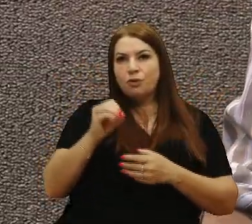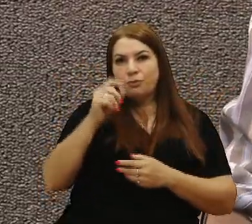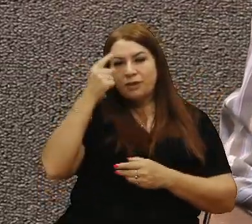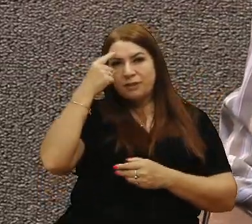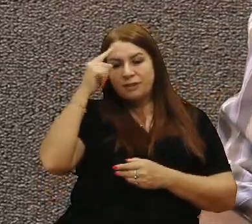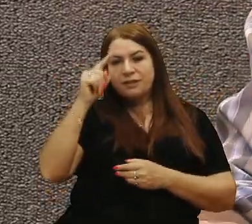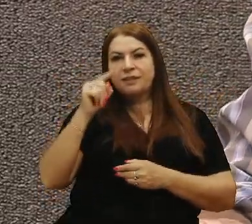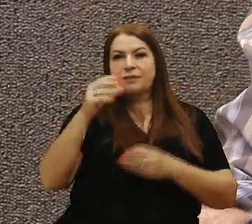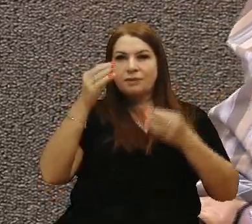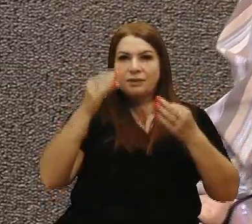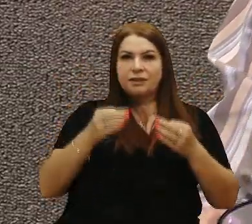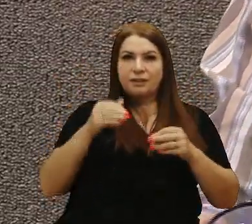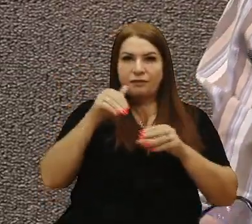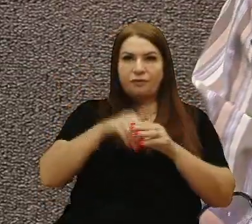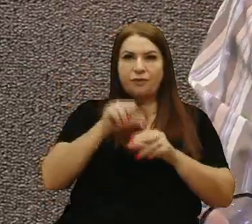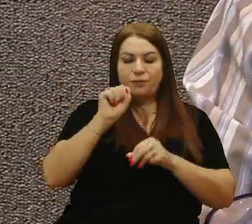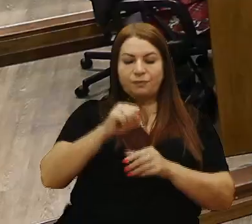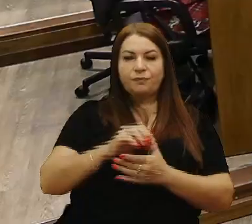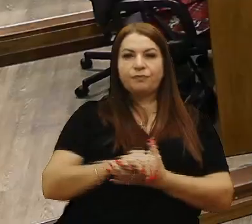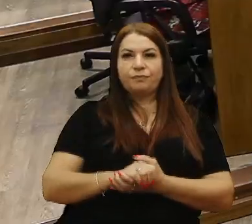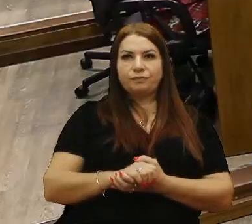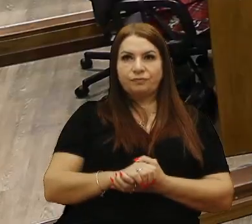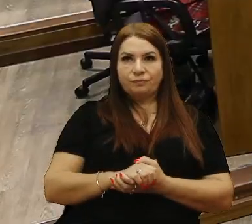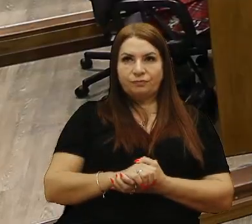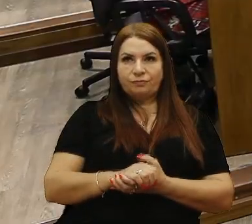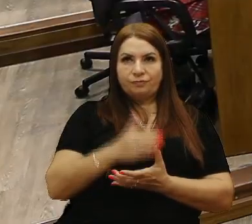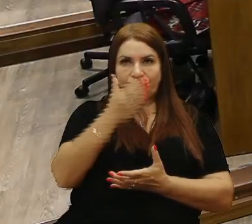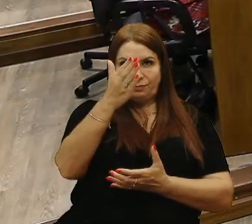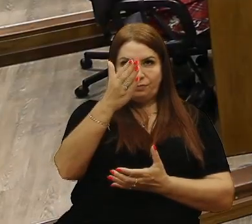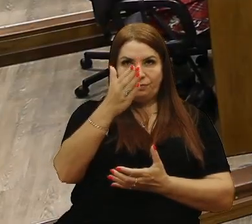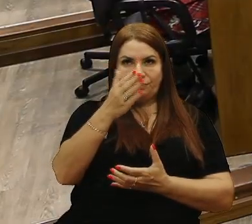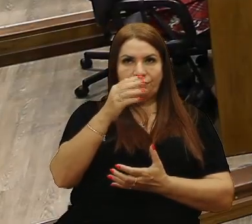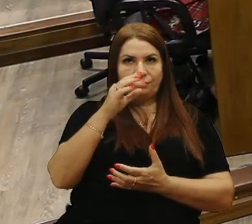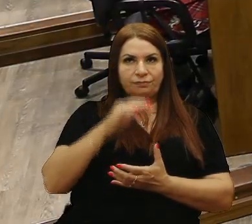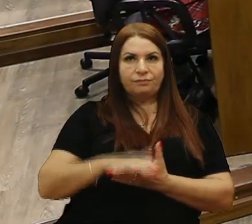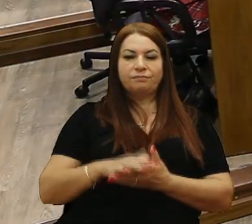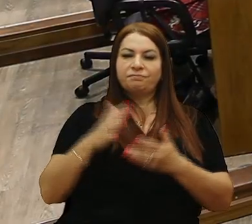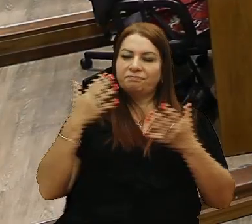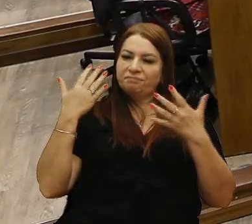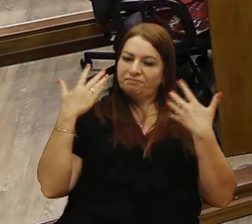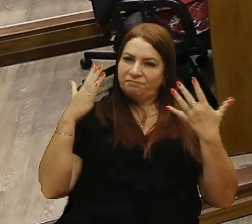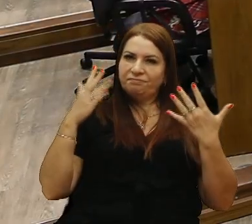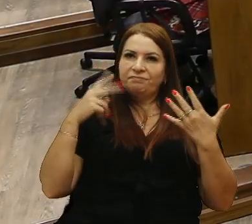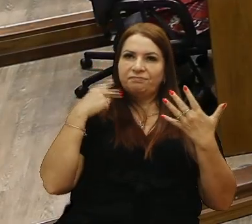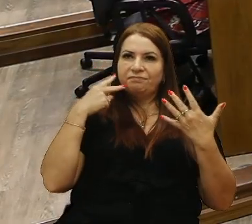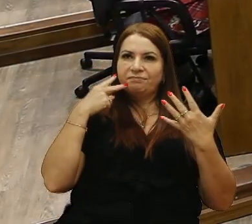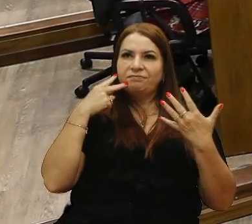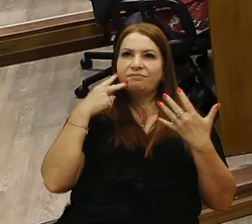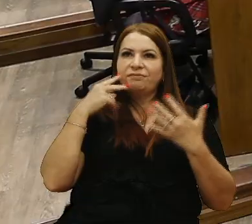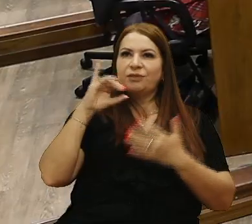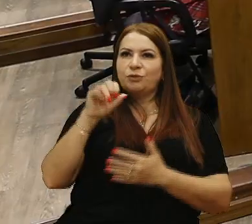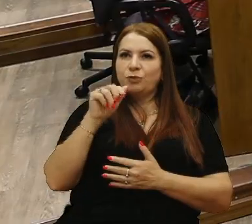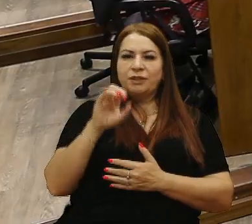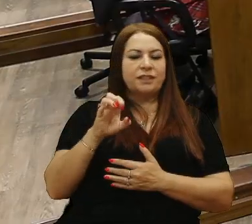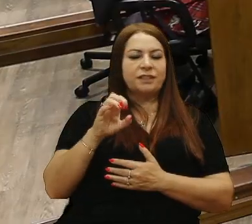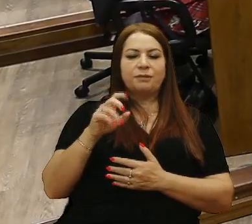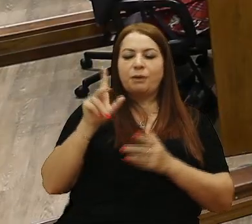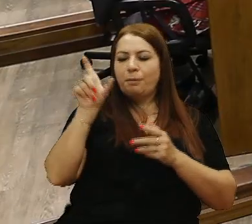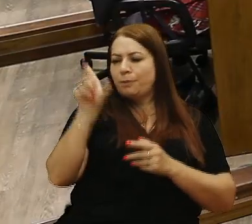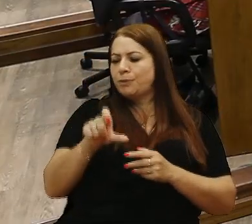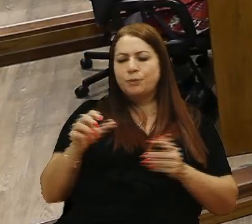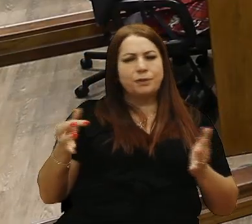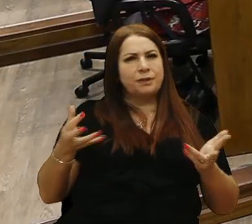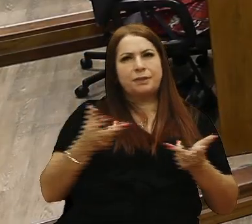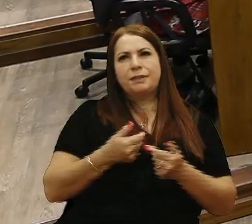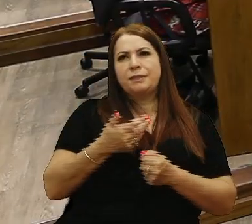iniciativa e com certeza voto sim. Sua parte, vereador. Parabéns, vereador Sandro. Olha, o seu José Copete é uma pessoa sensacional. Conheci